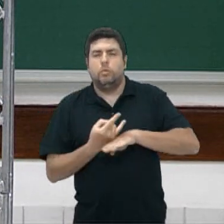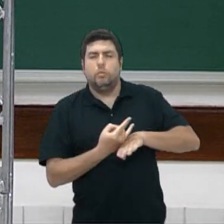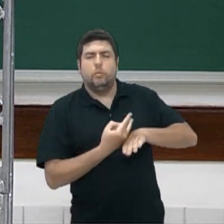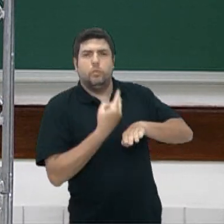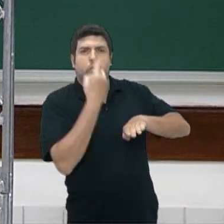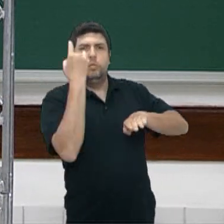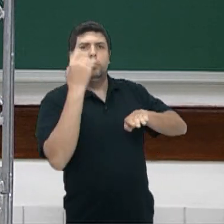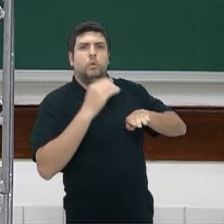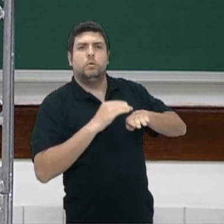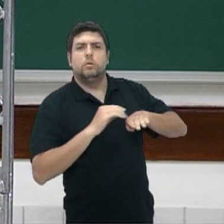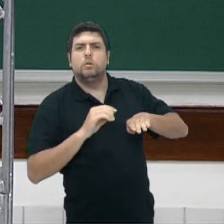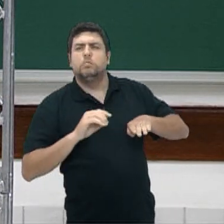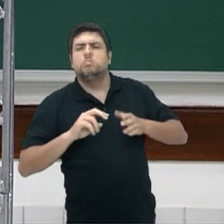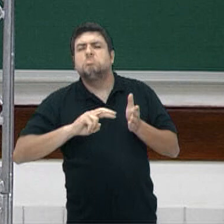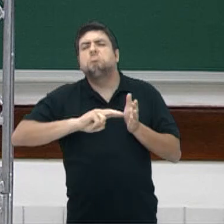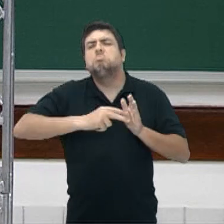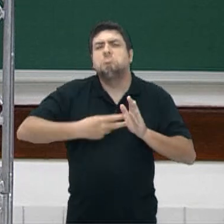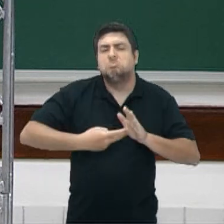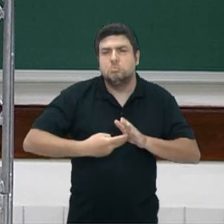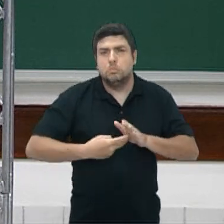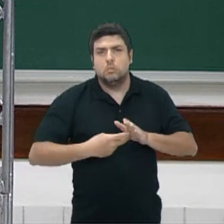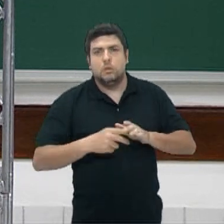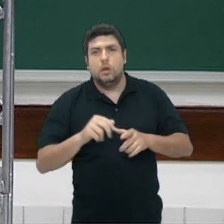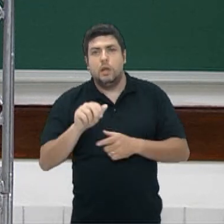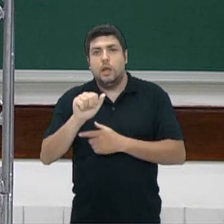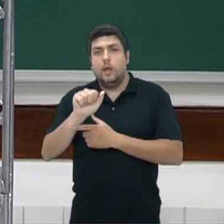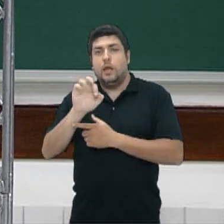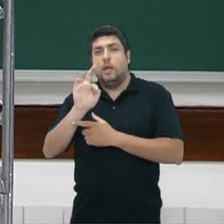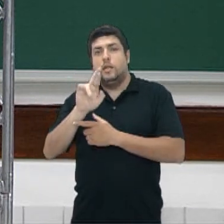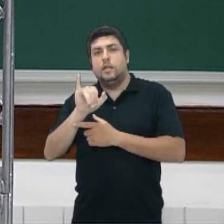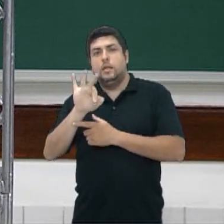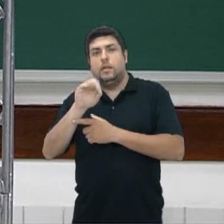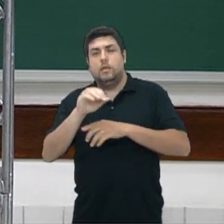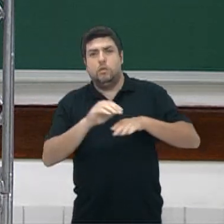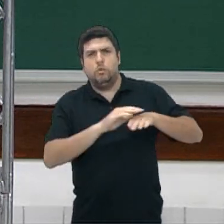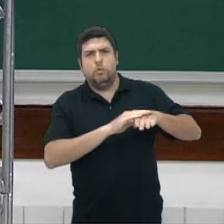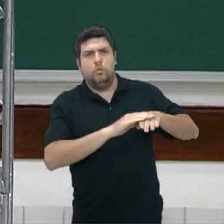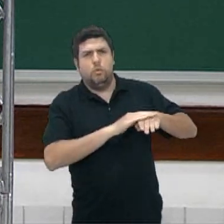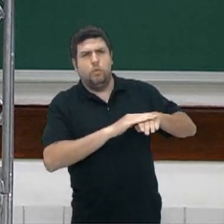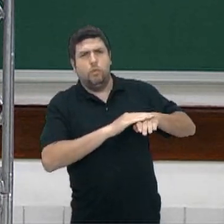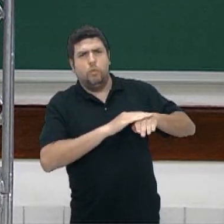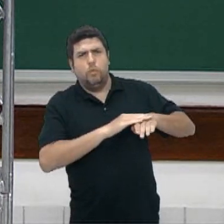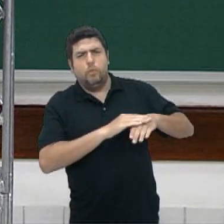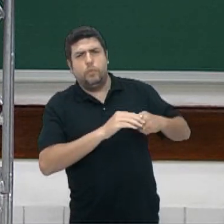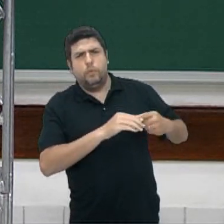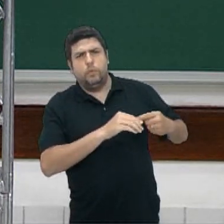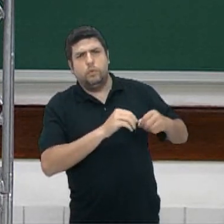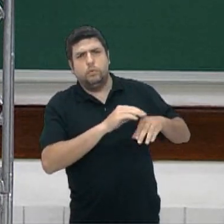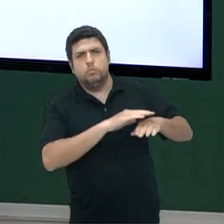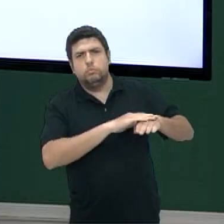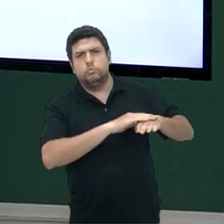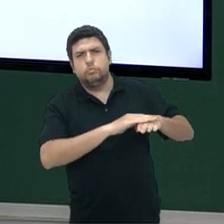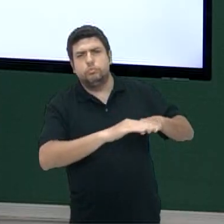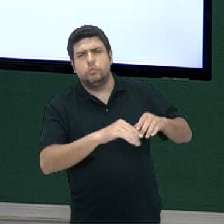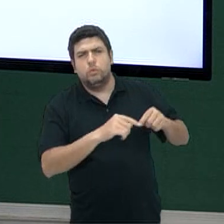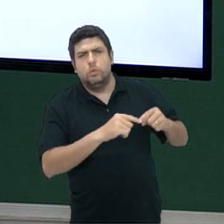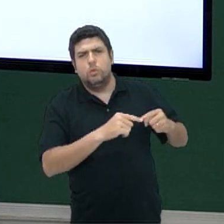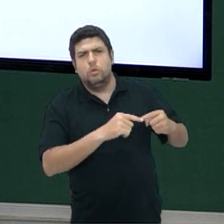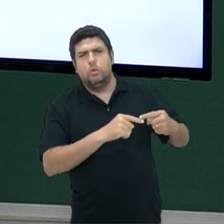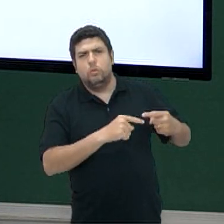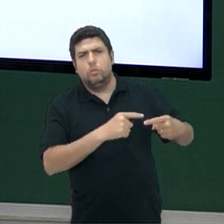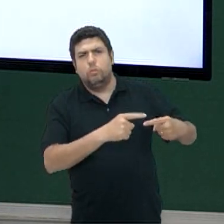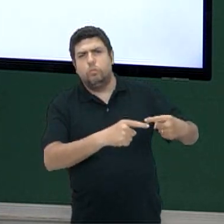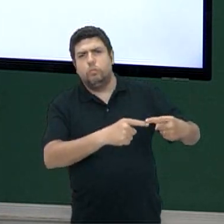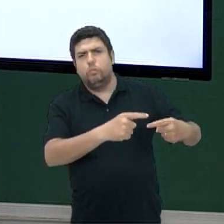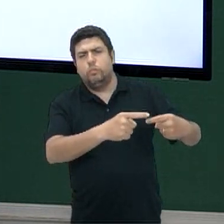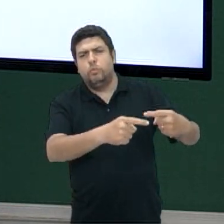gente falou da aula anterior, né? Da aula número 16? Isso aqui, certo? Então você começa a reduzir o